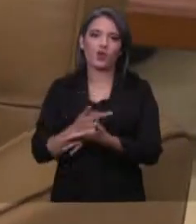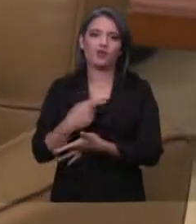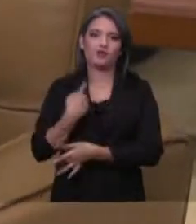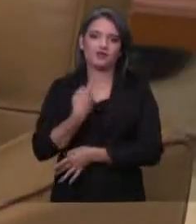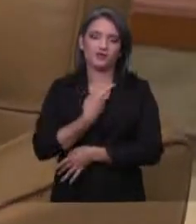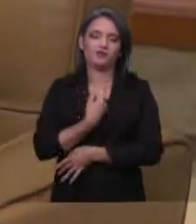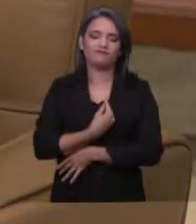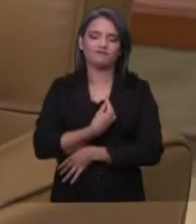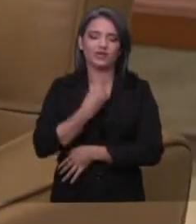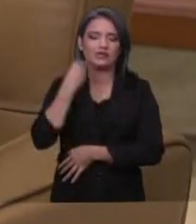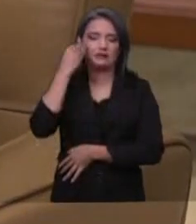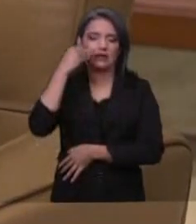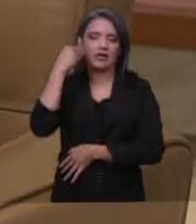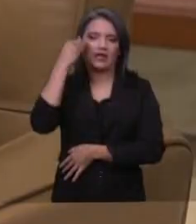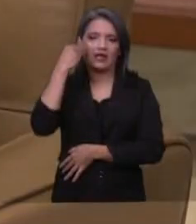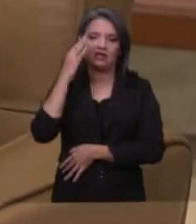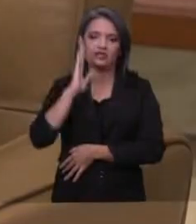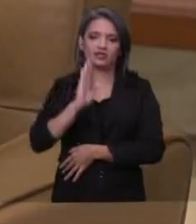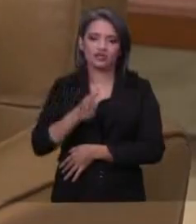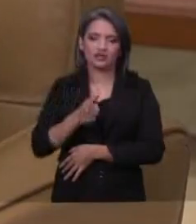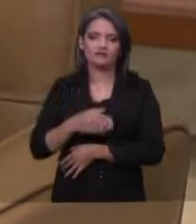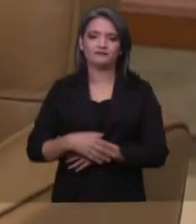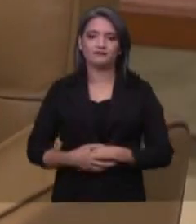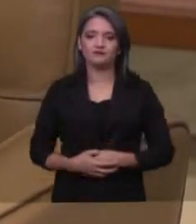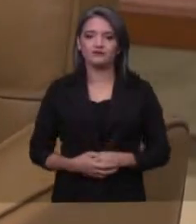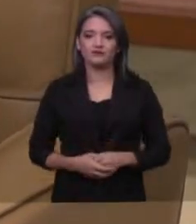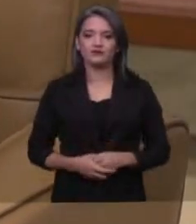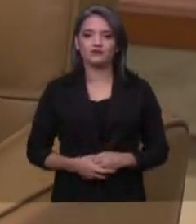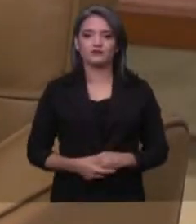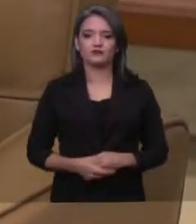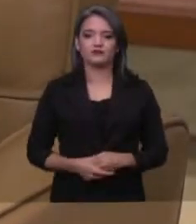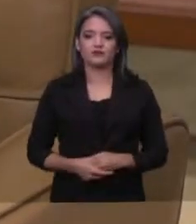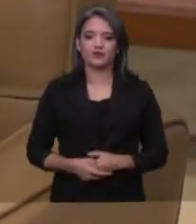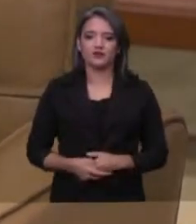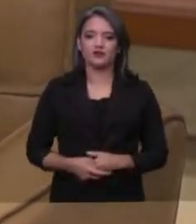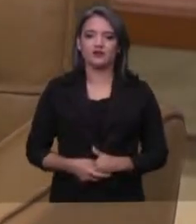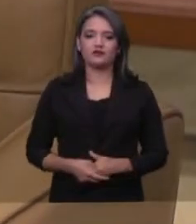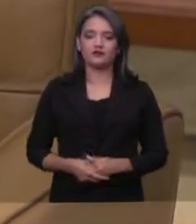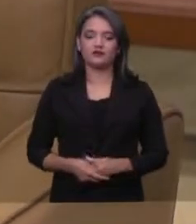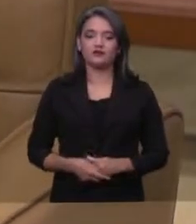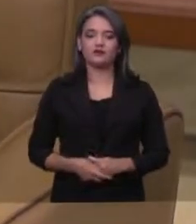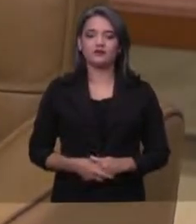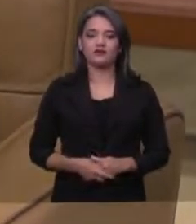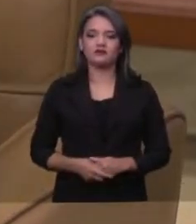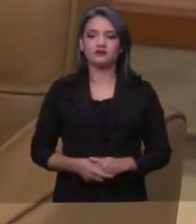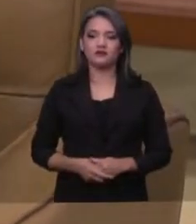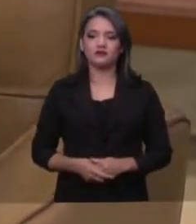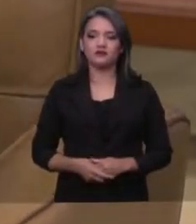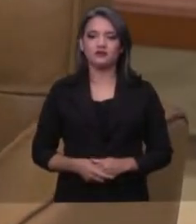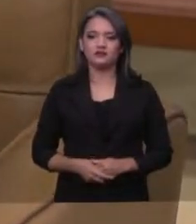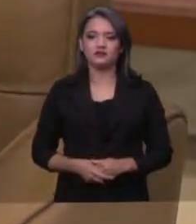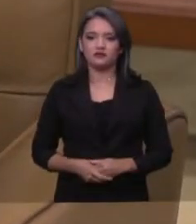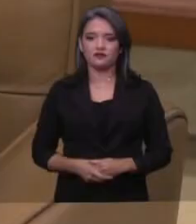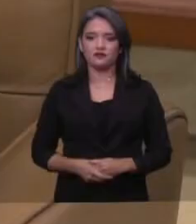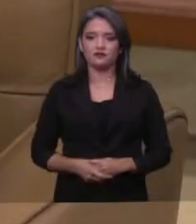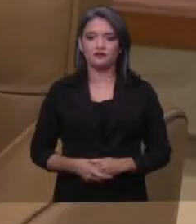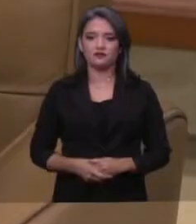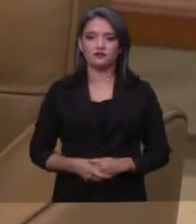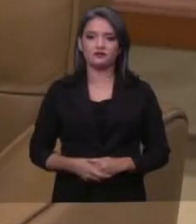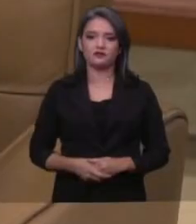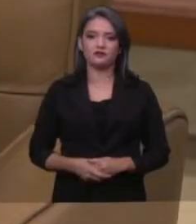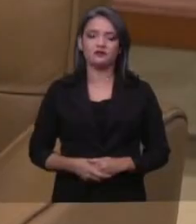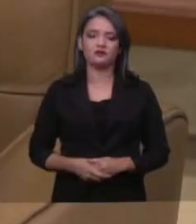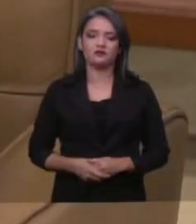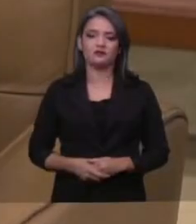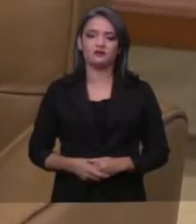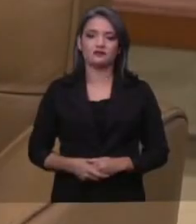a experiência de vivenciar. Ministro, pausa, fala e bebe água. É importante que nós não